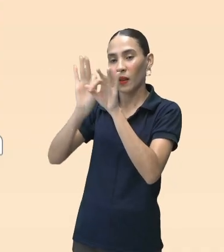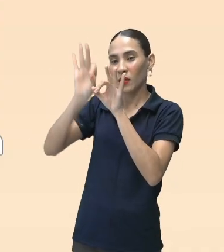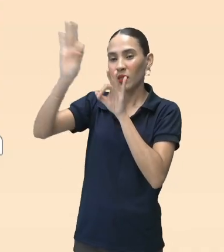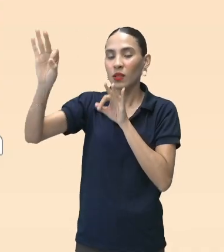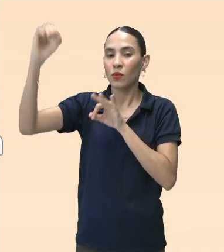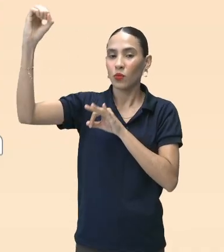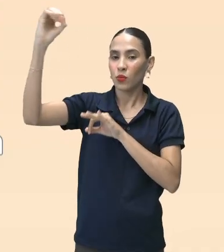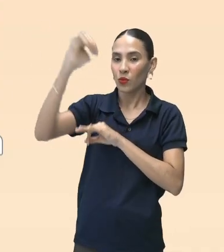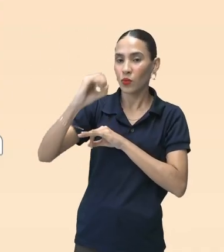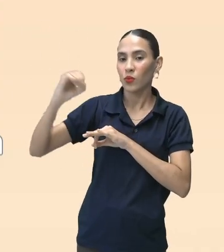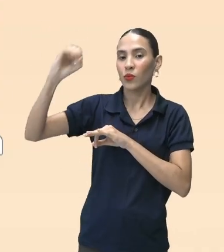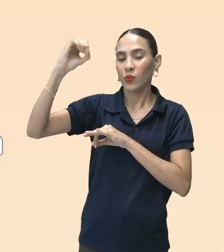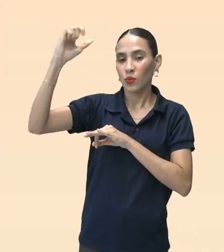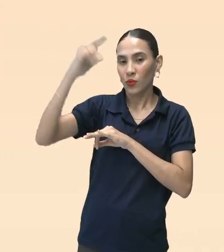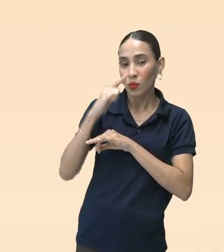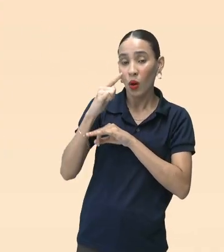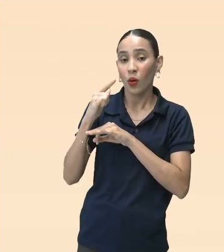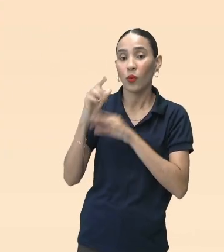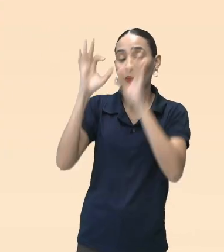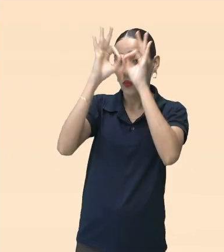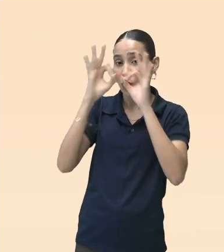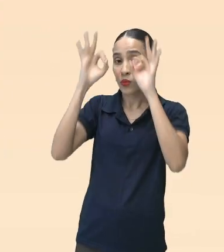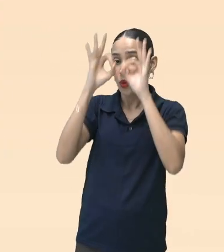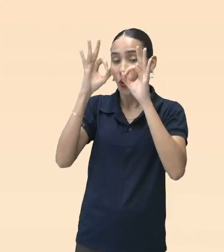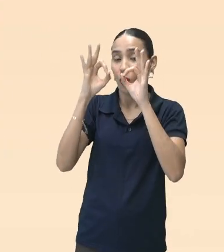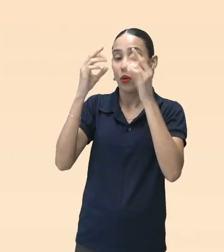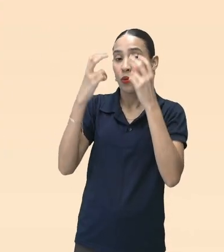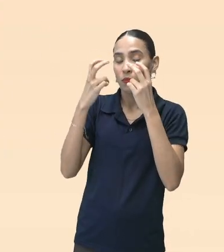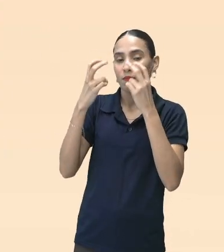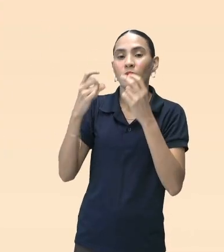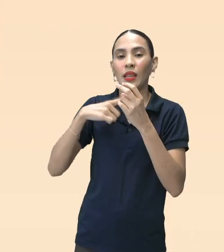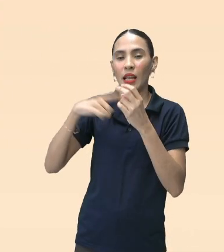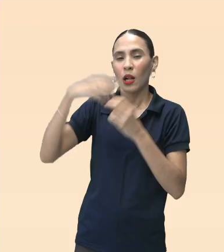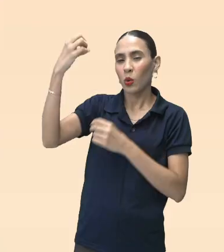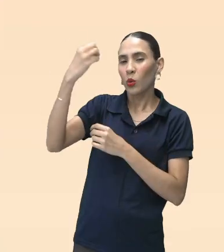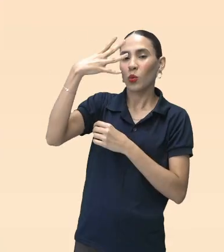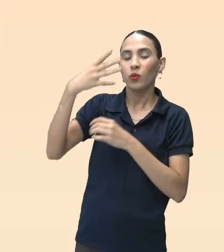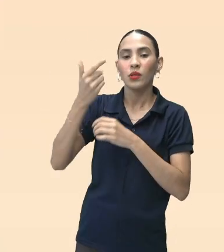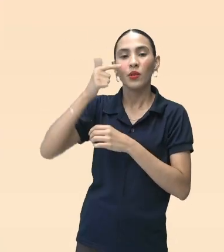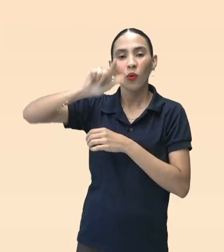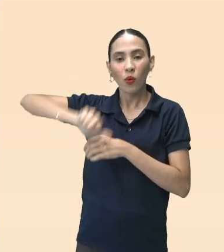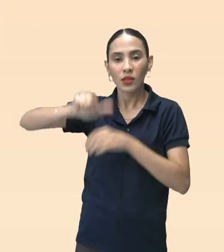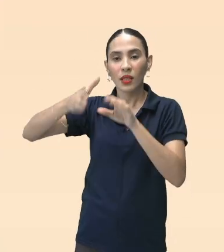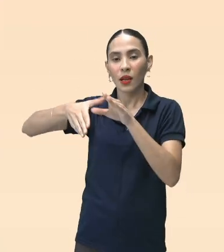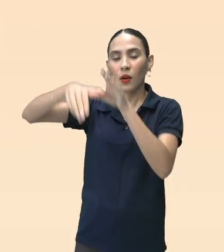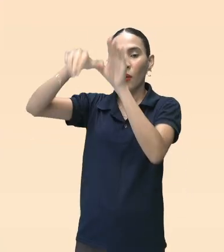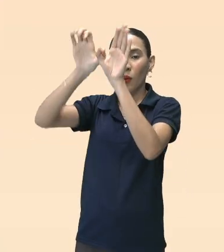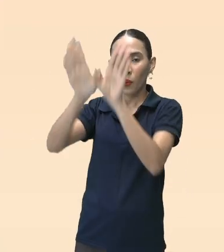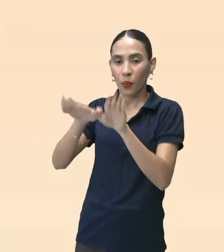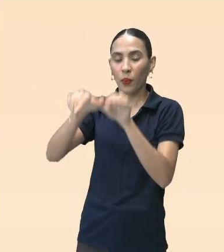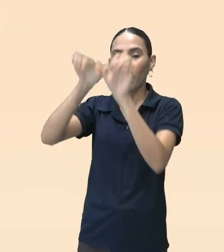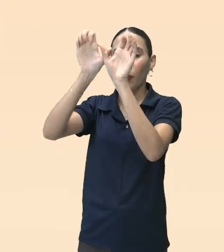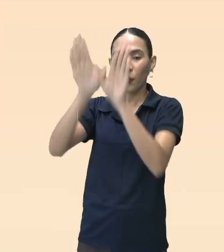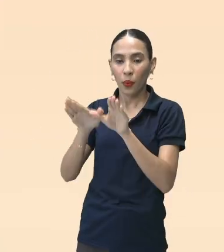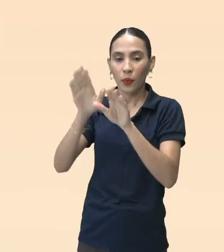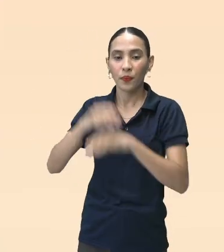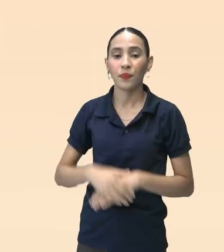sol, de sorte que seus olhos pudessem se encher de claridade e ganhar as dimensões do vasto